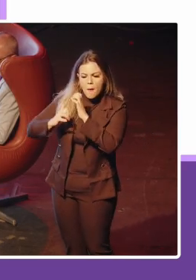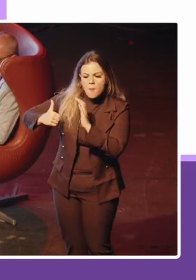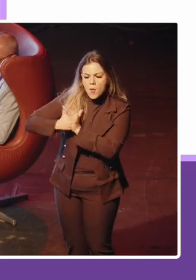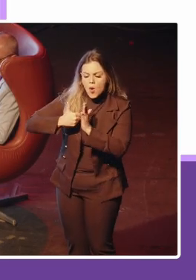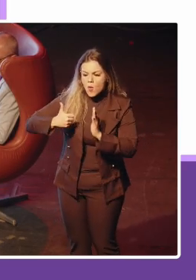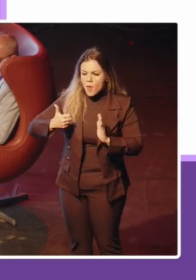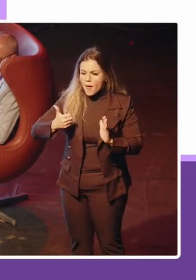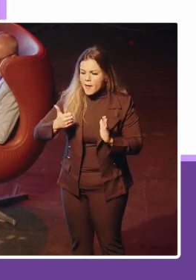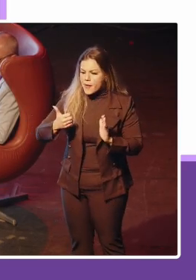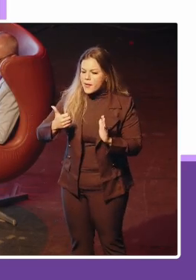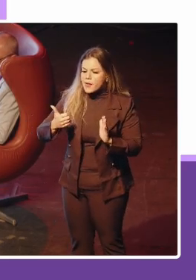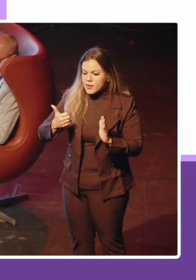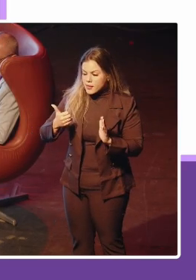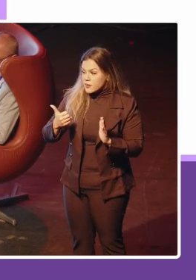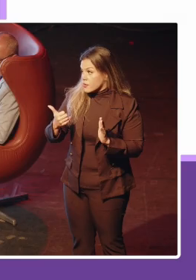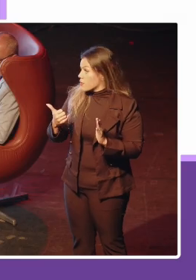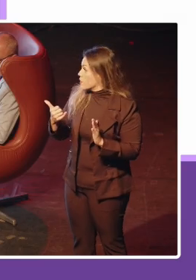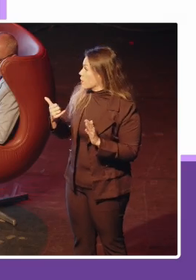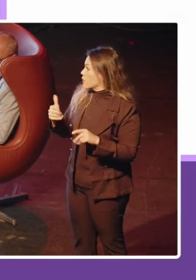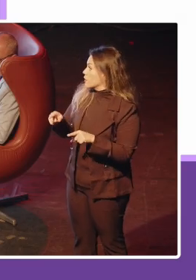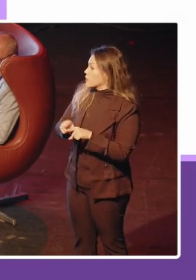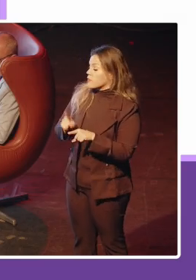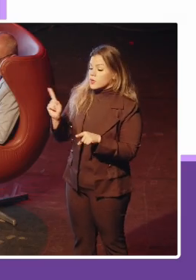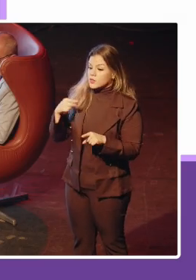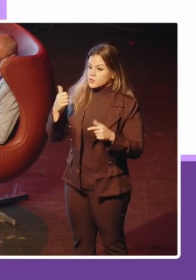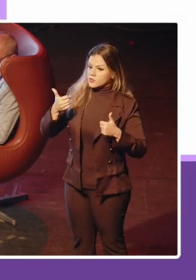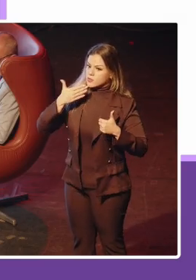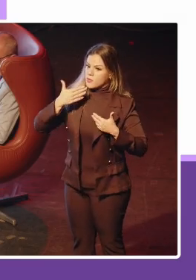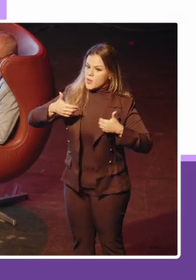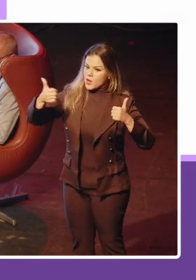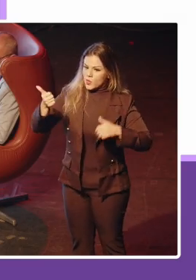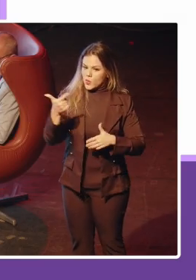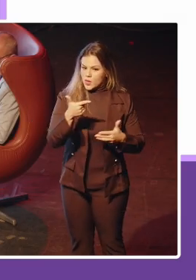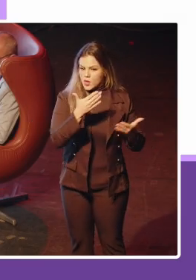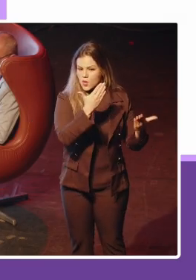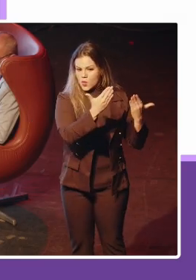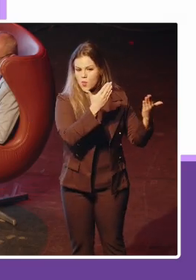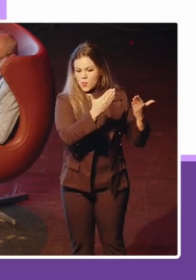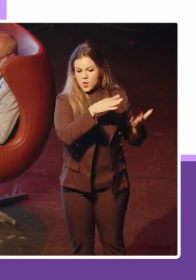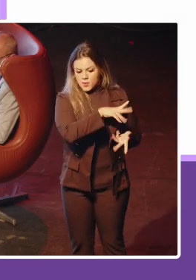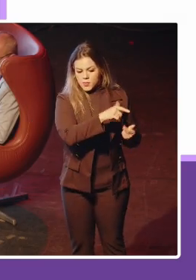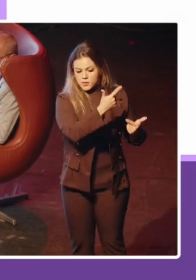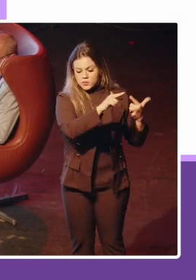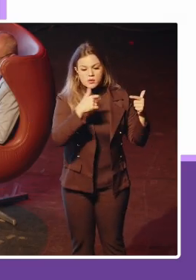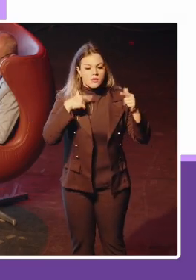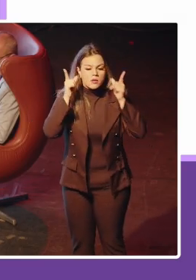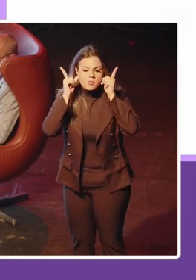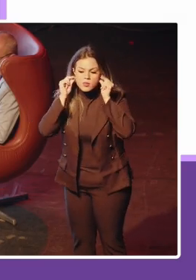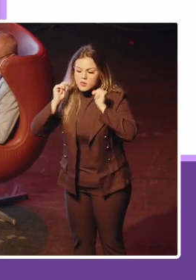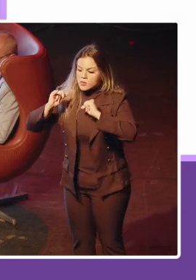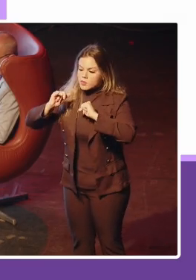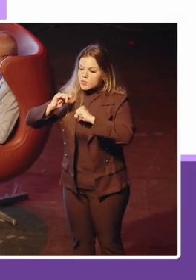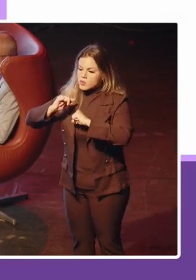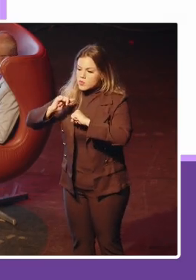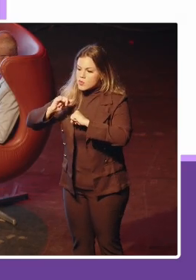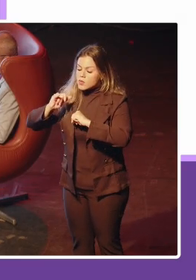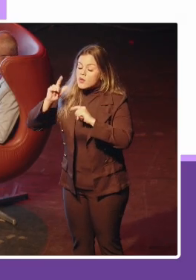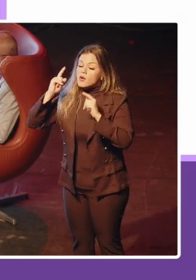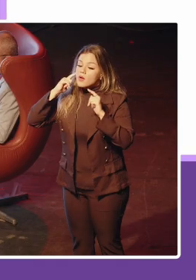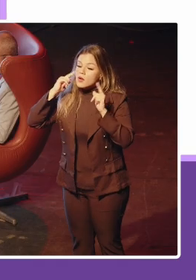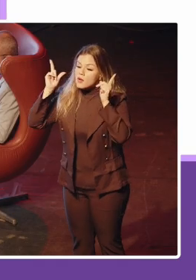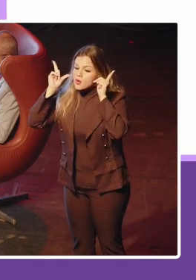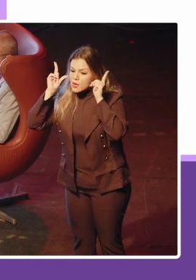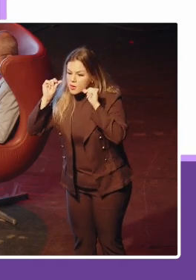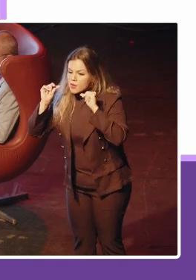poluição ambiental. E estamos melhores do que a média mundial para perda auditiva, perda auditiva,